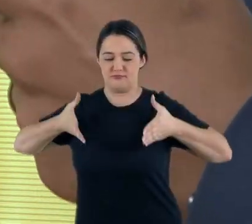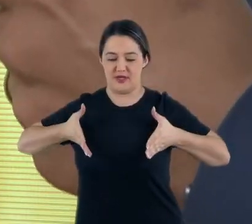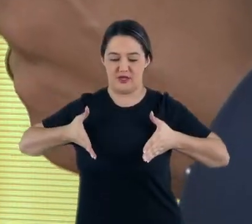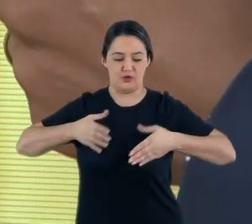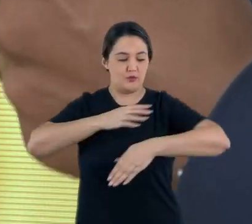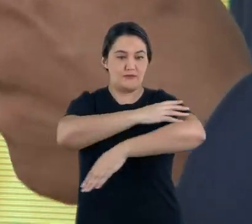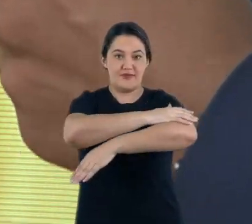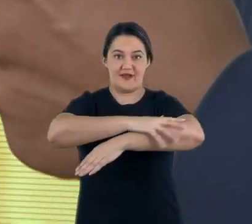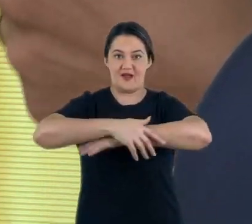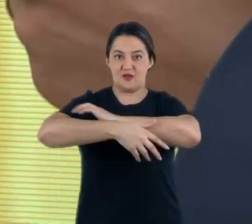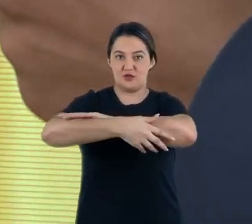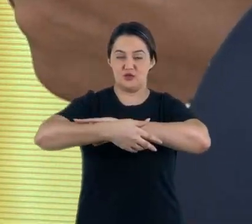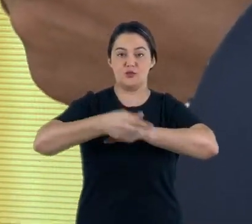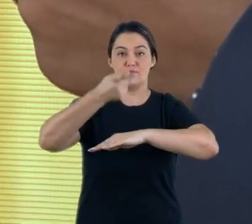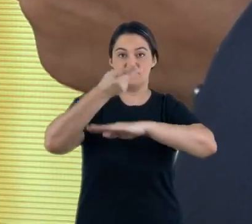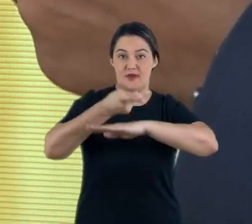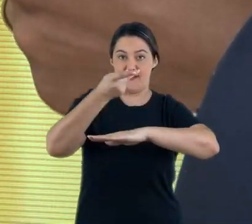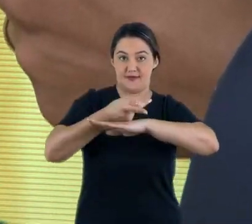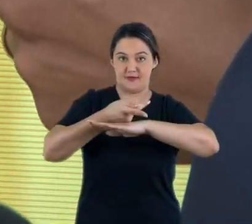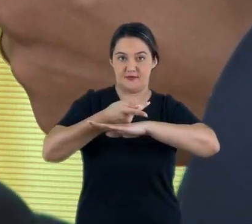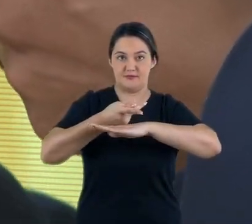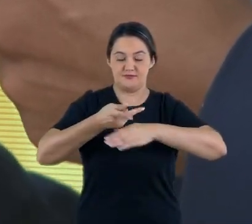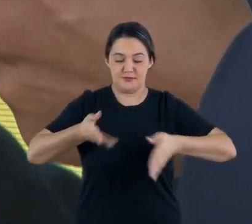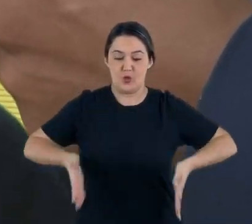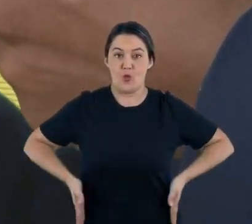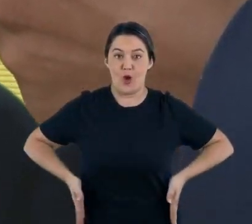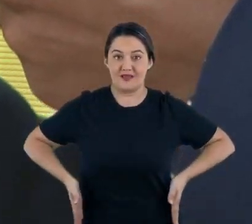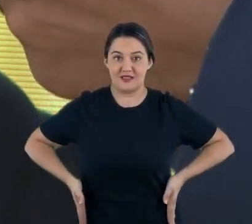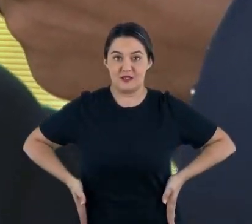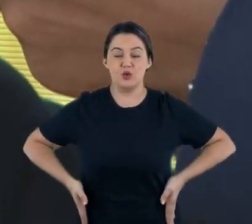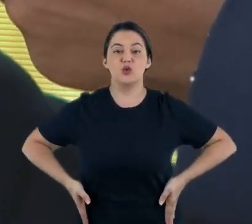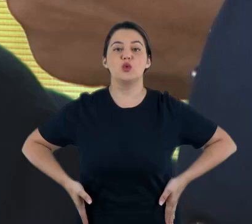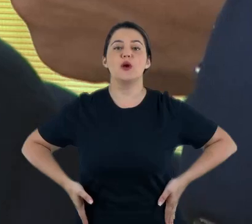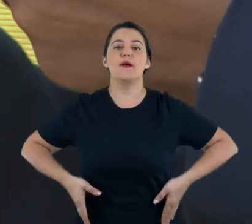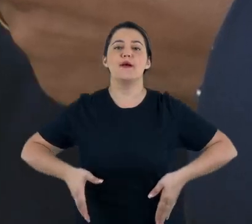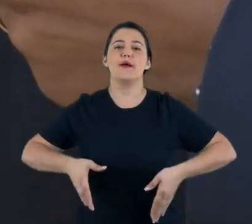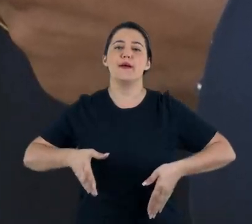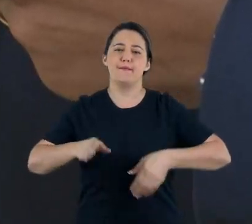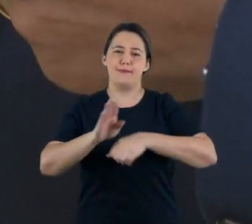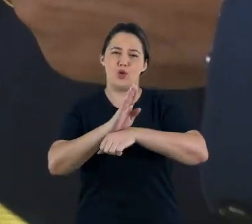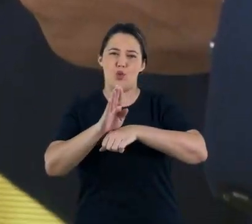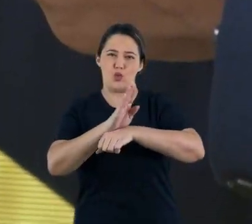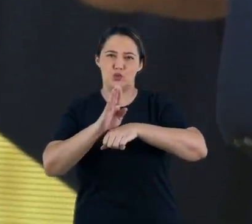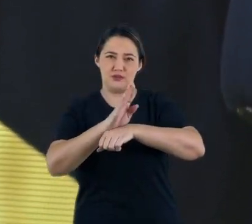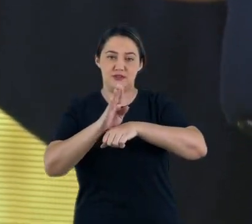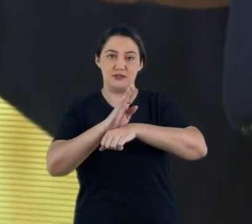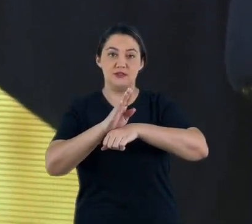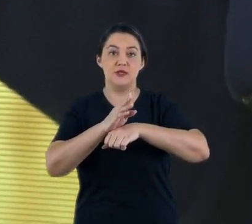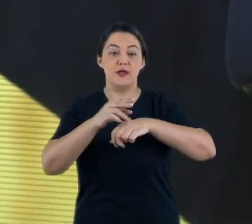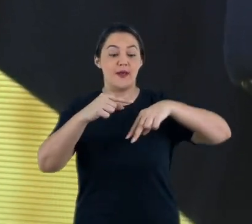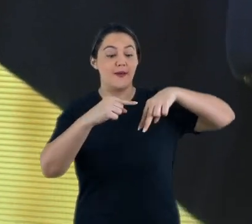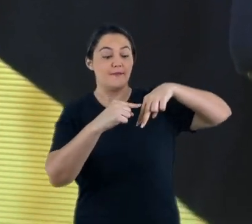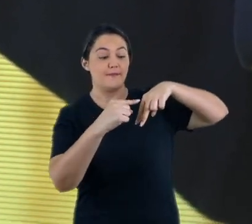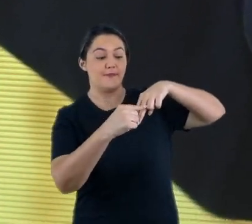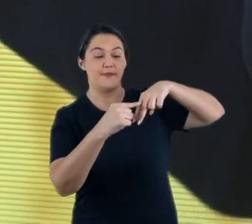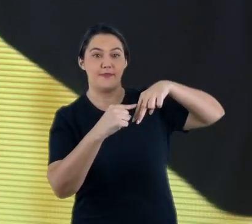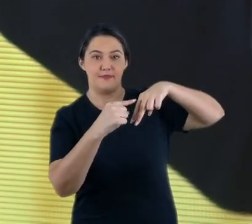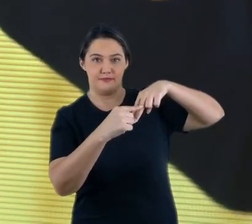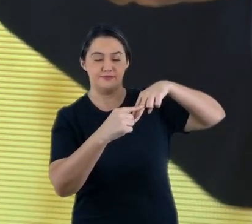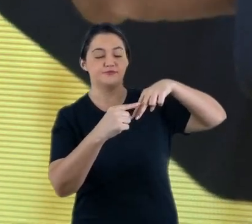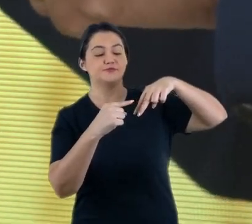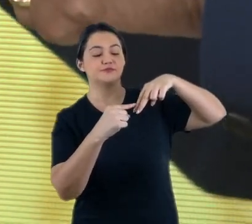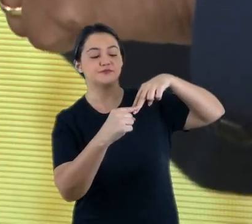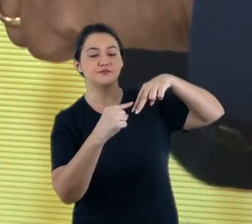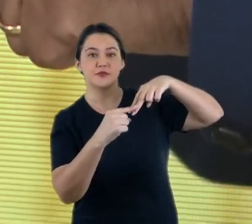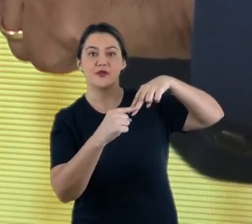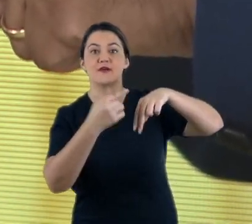o peito e os braços eram de prata, o quadril era de cobre e as pernas eram de ferro. Quanto